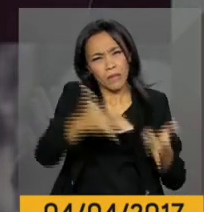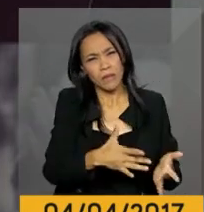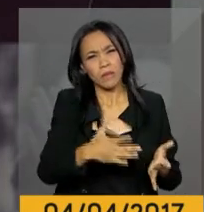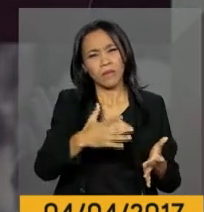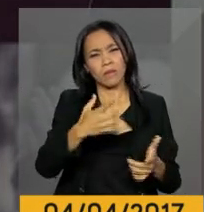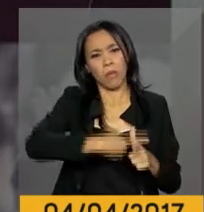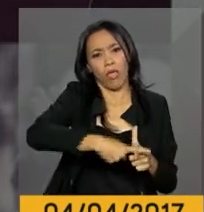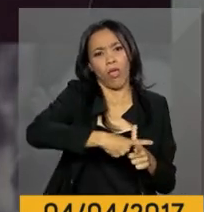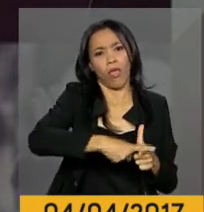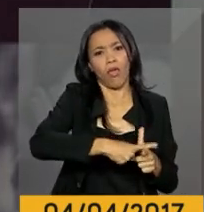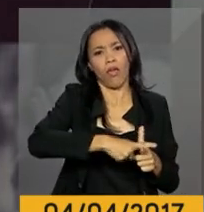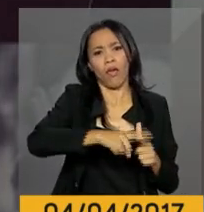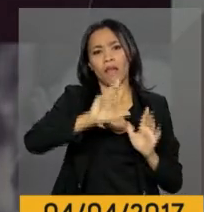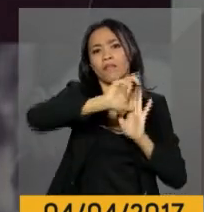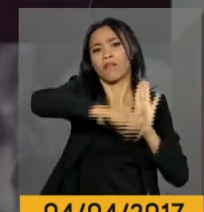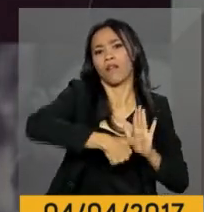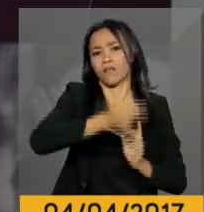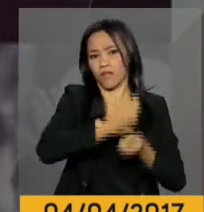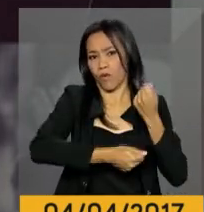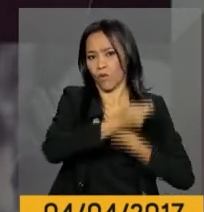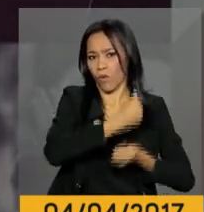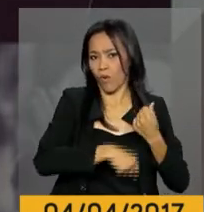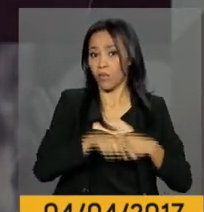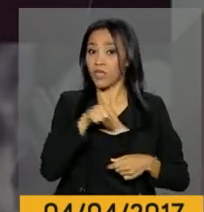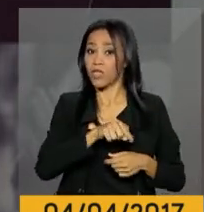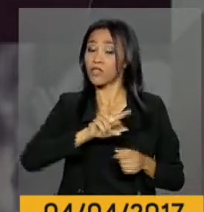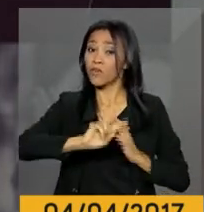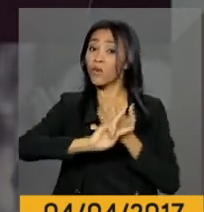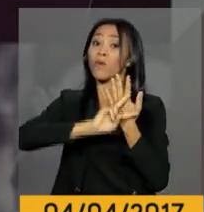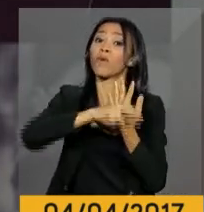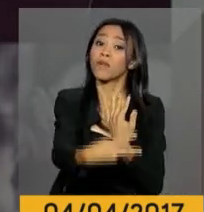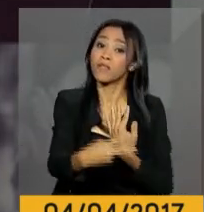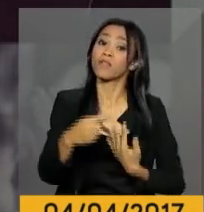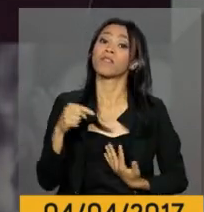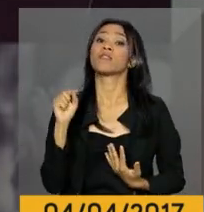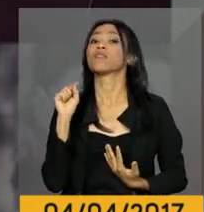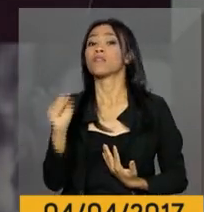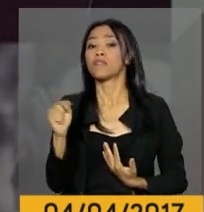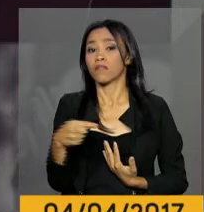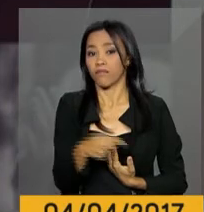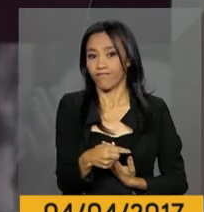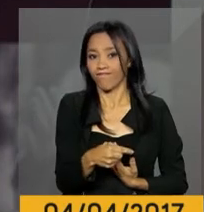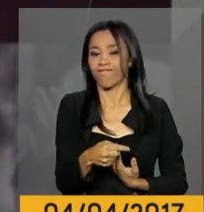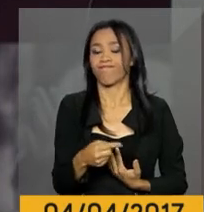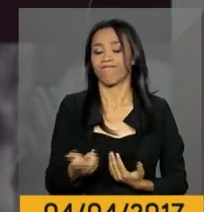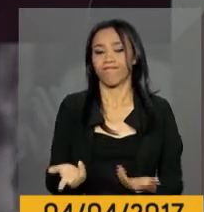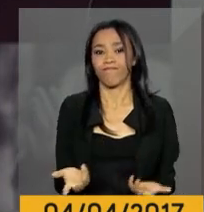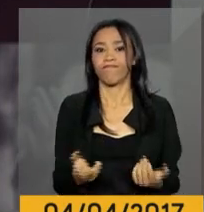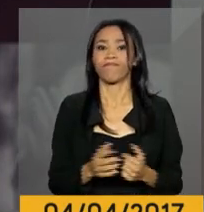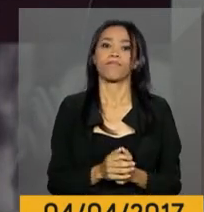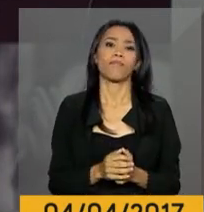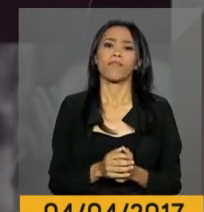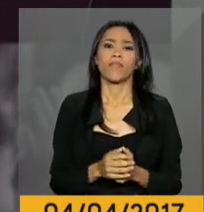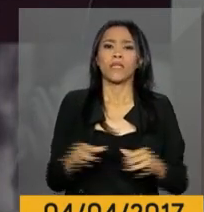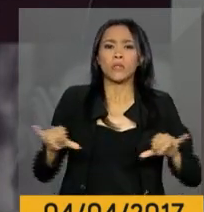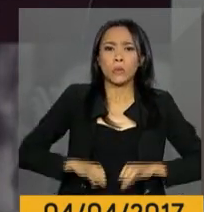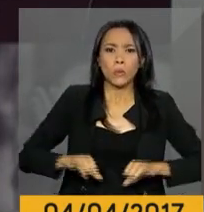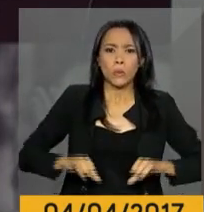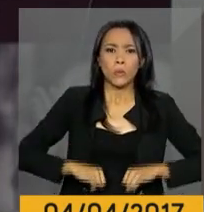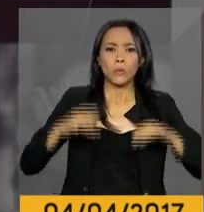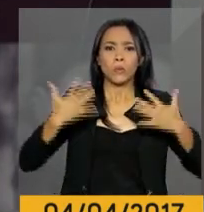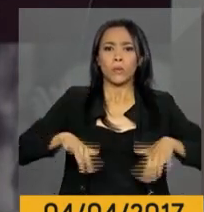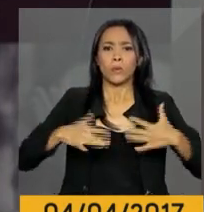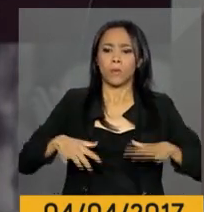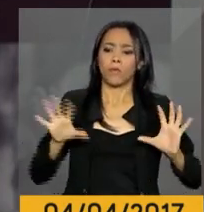econômica. Crise que vitimou, devo registrar, de modo particular, os segmentos mais vulneráveis